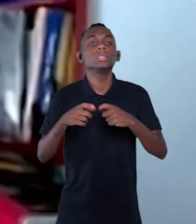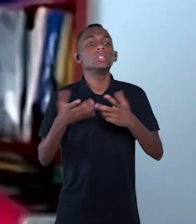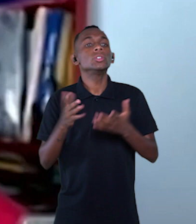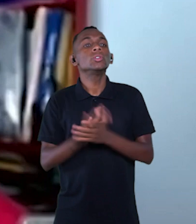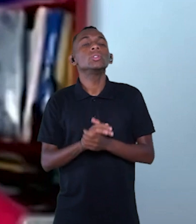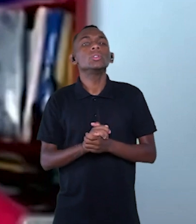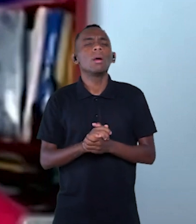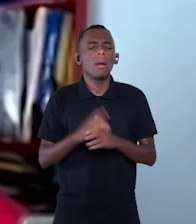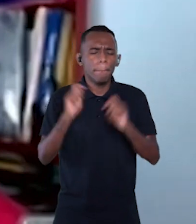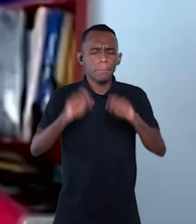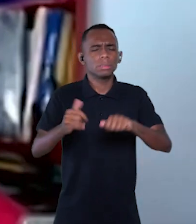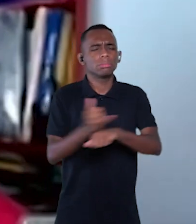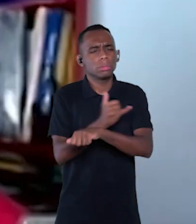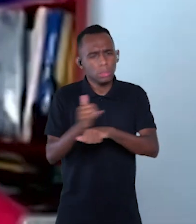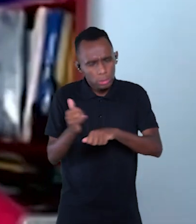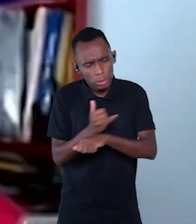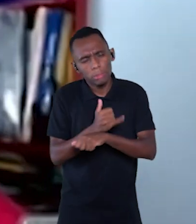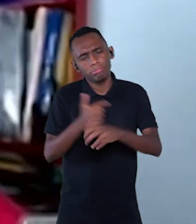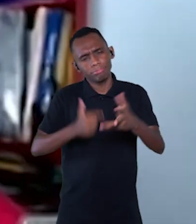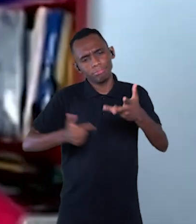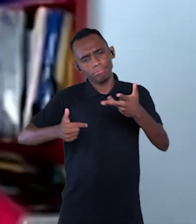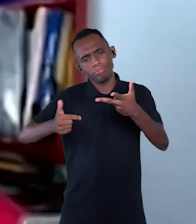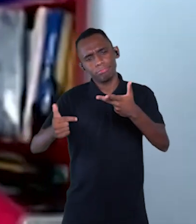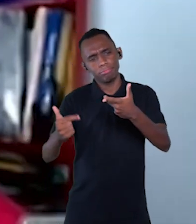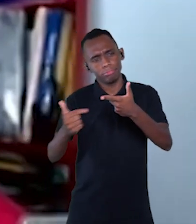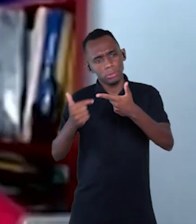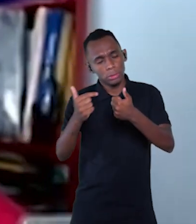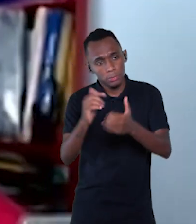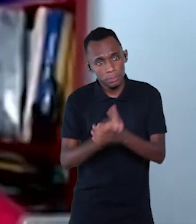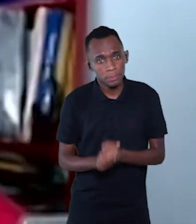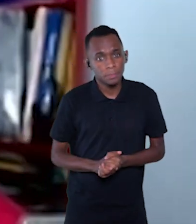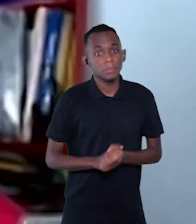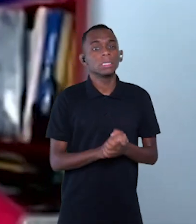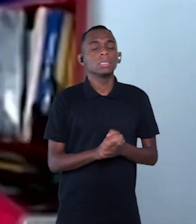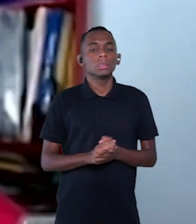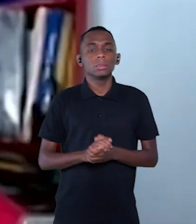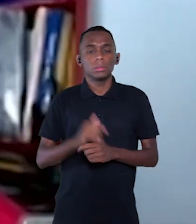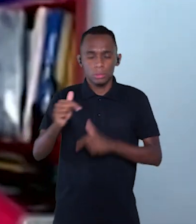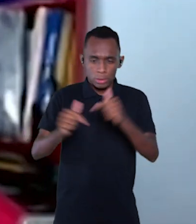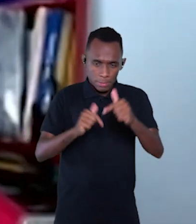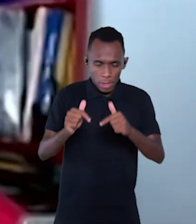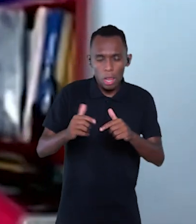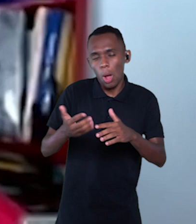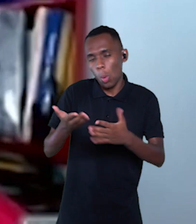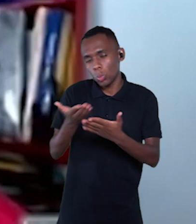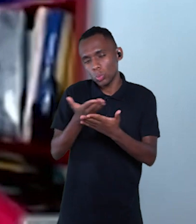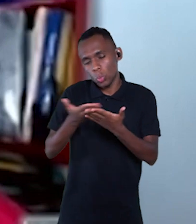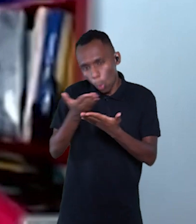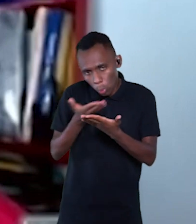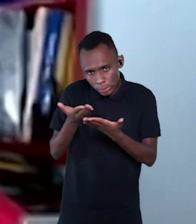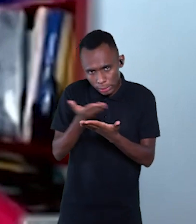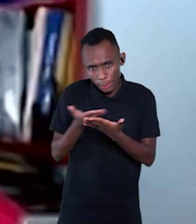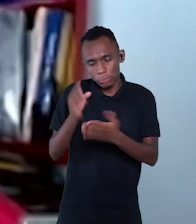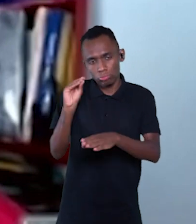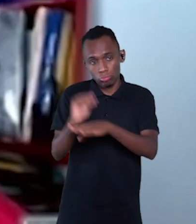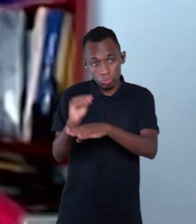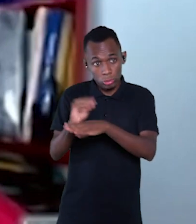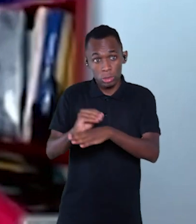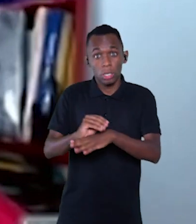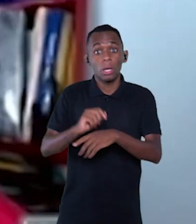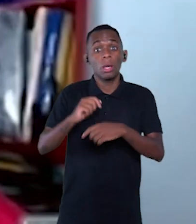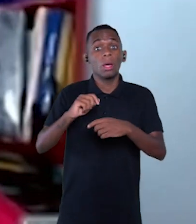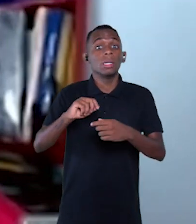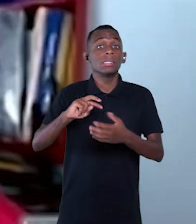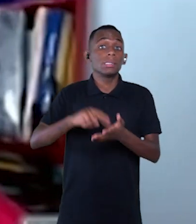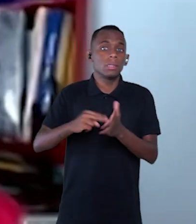de maneiras, né, novas maneiras de poder exercer o cuidado. Foi uma reinvenção,